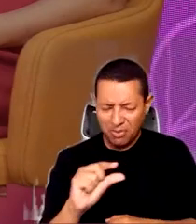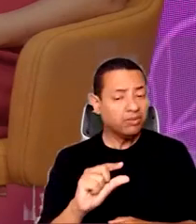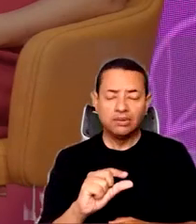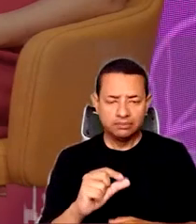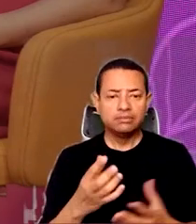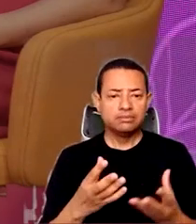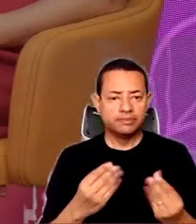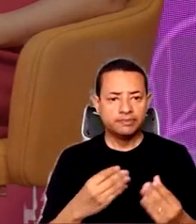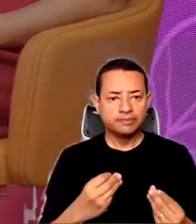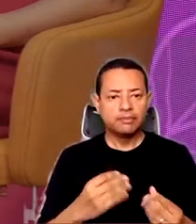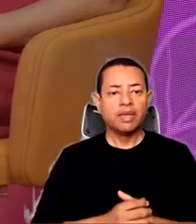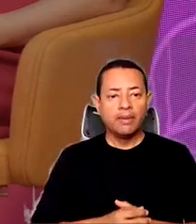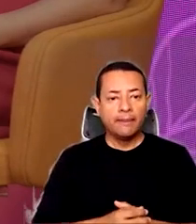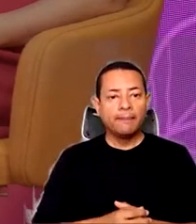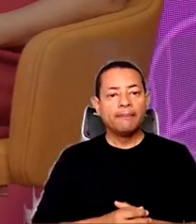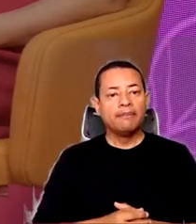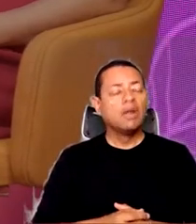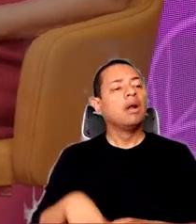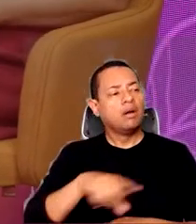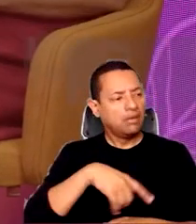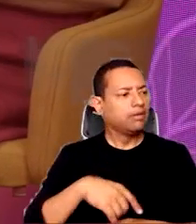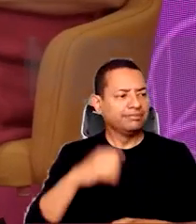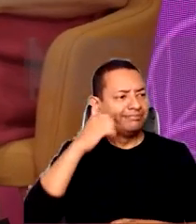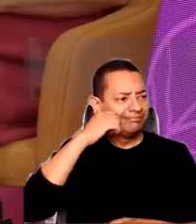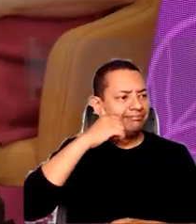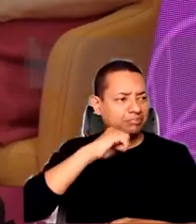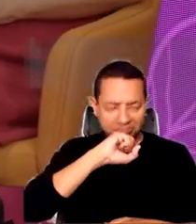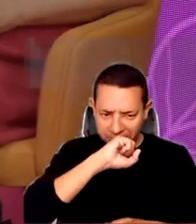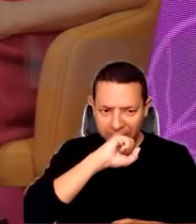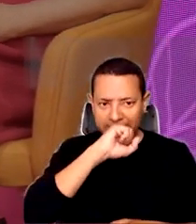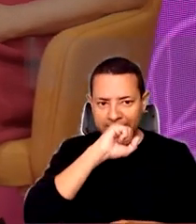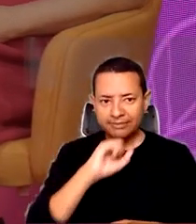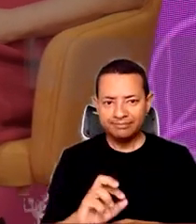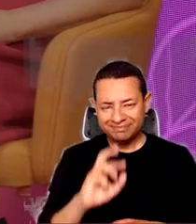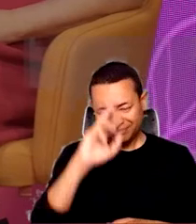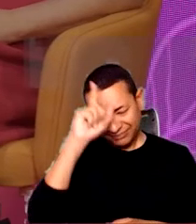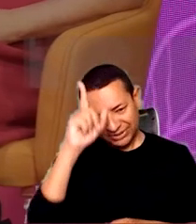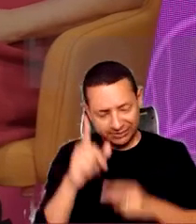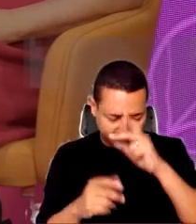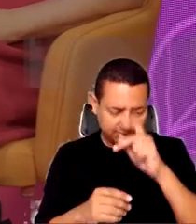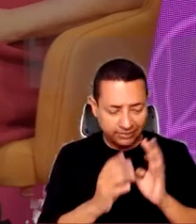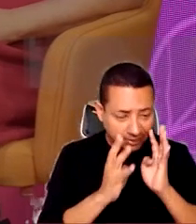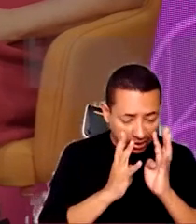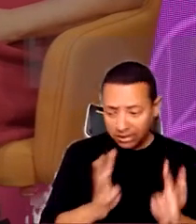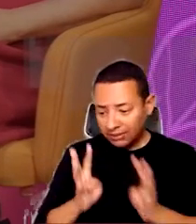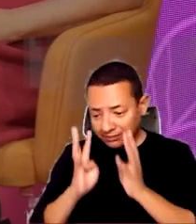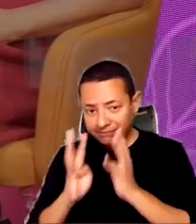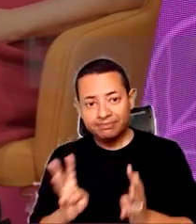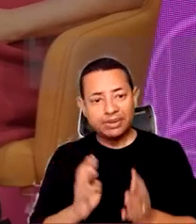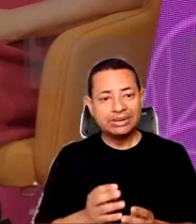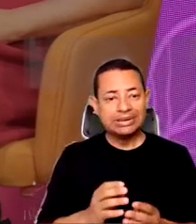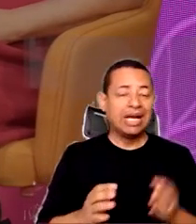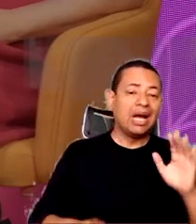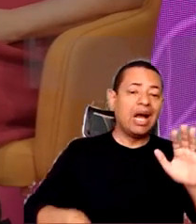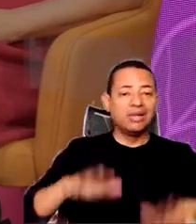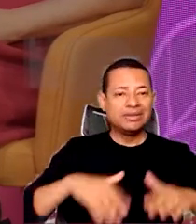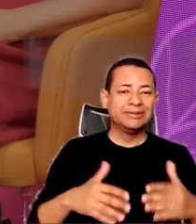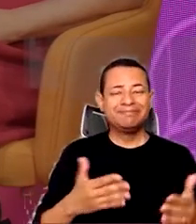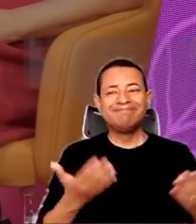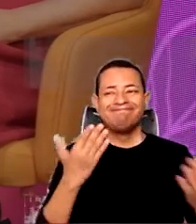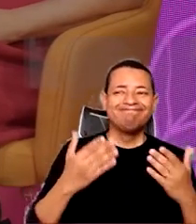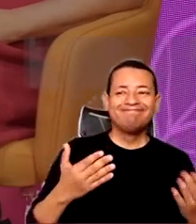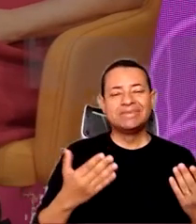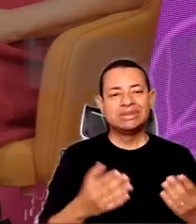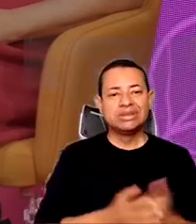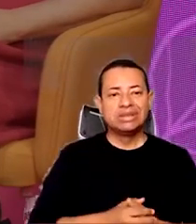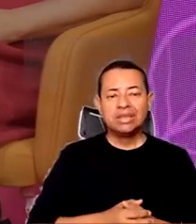poucas em todas as esferas a gente que é mãe a gente tropeça aí com a criação dos filhos e a dúvida né